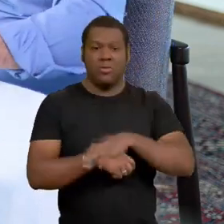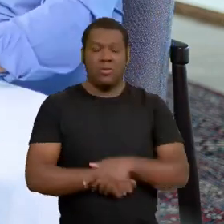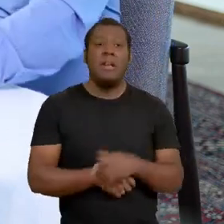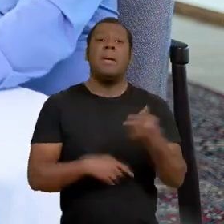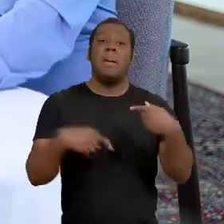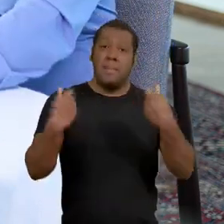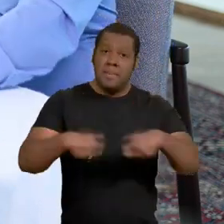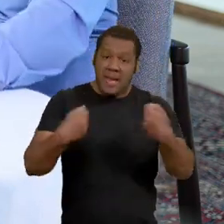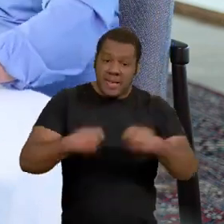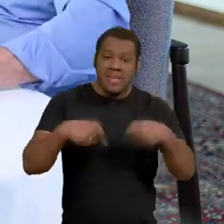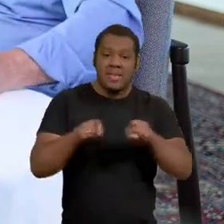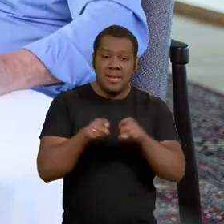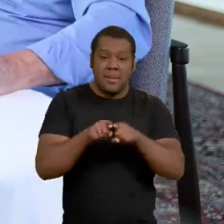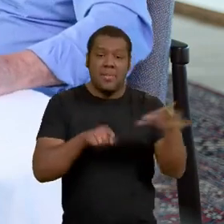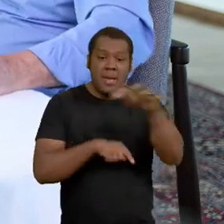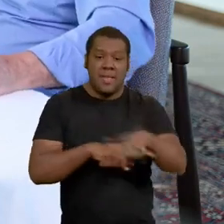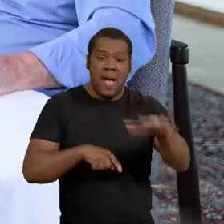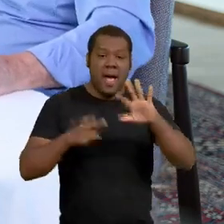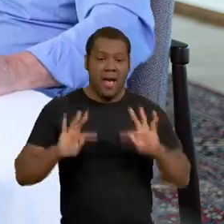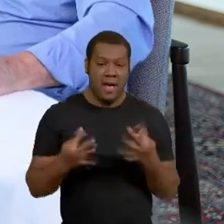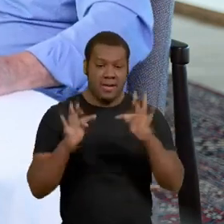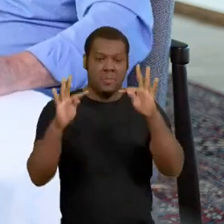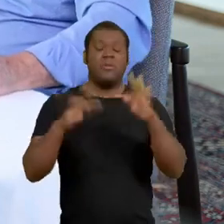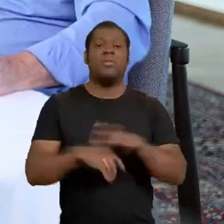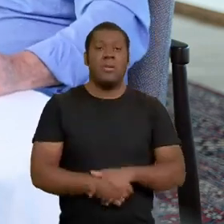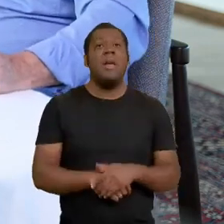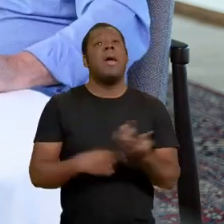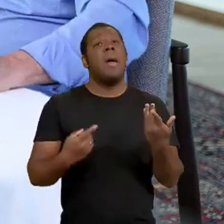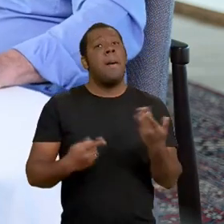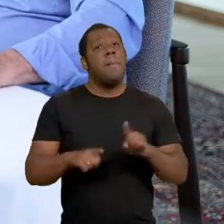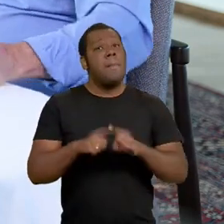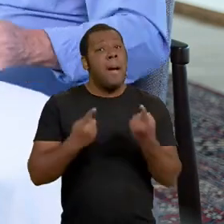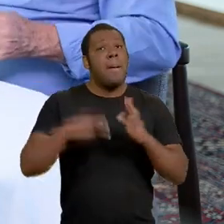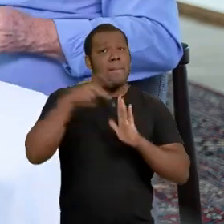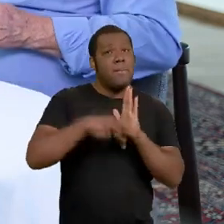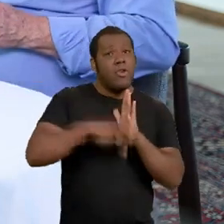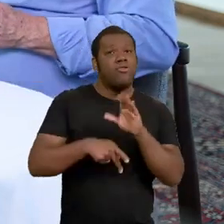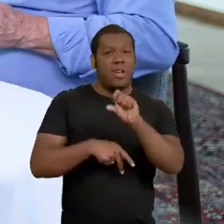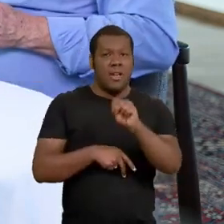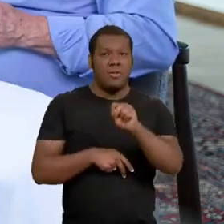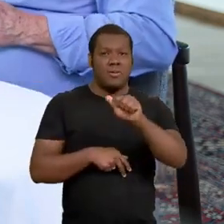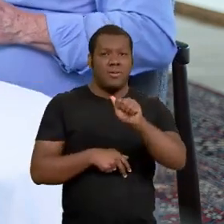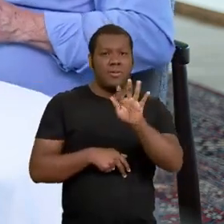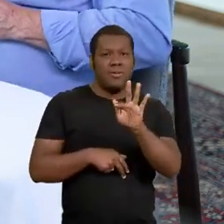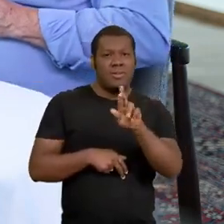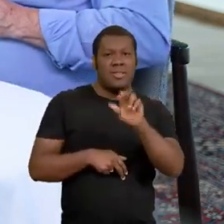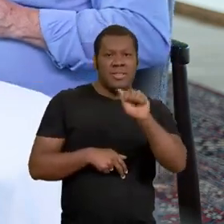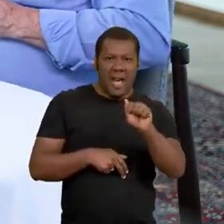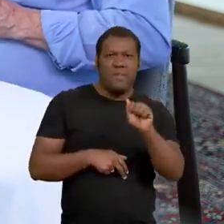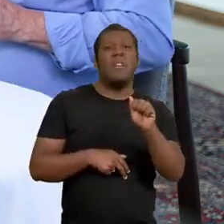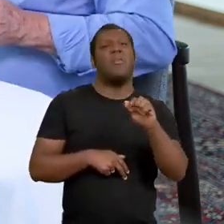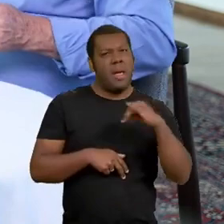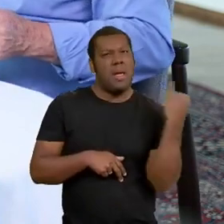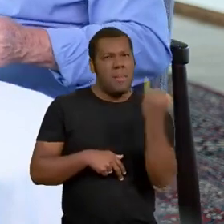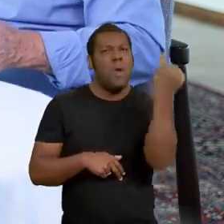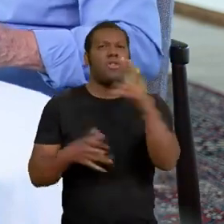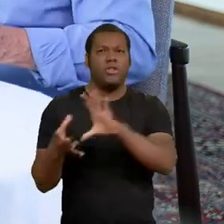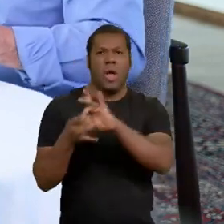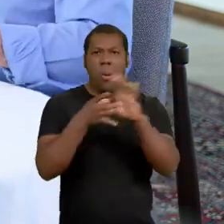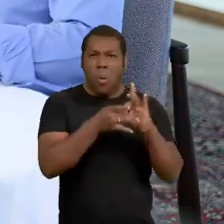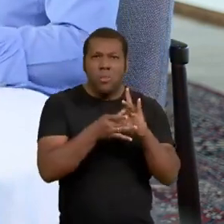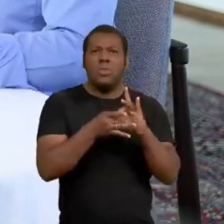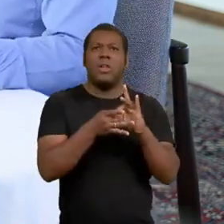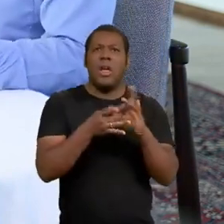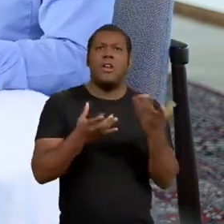importante o Plano Safra no questão de falar do agronegócio, que hoje é um dos pilares, digamos assim, da economia da gente.